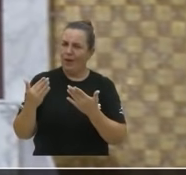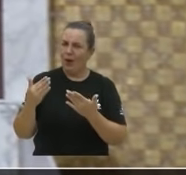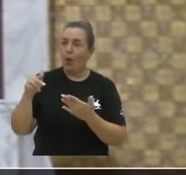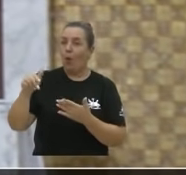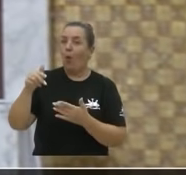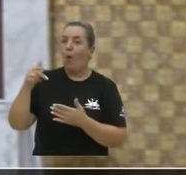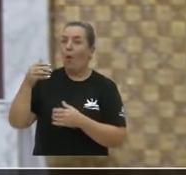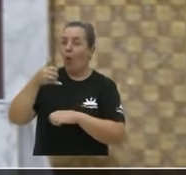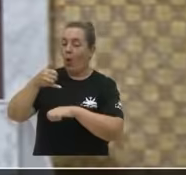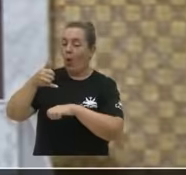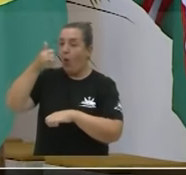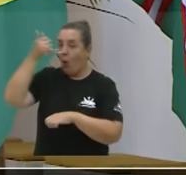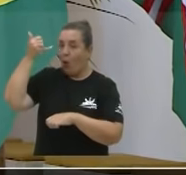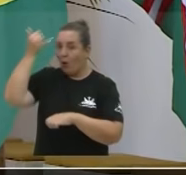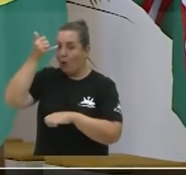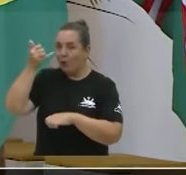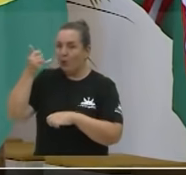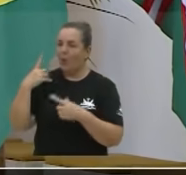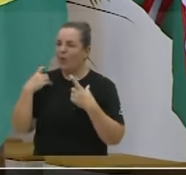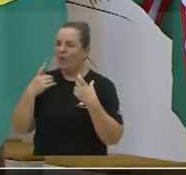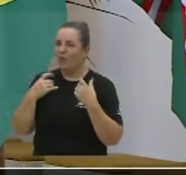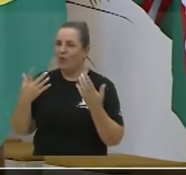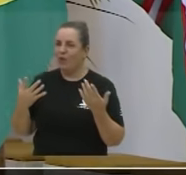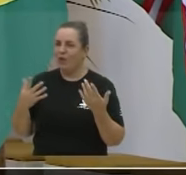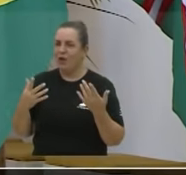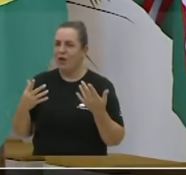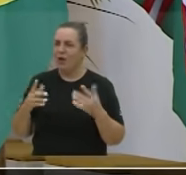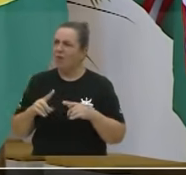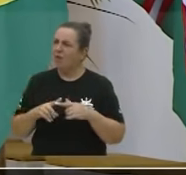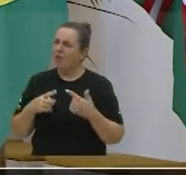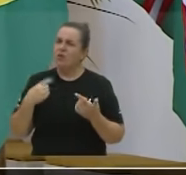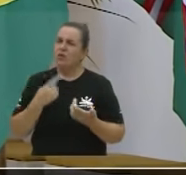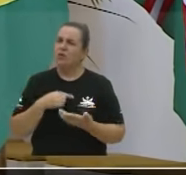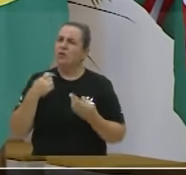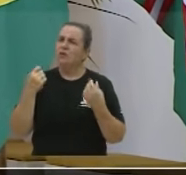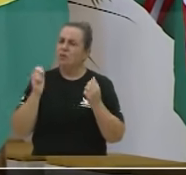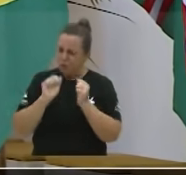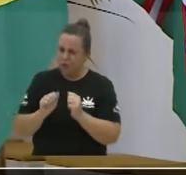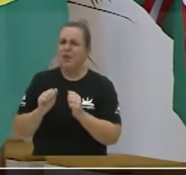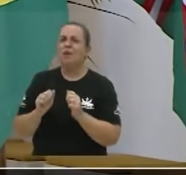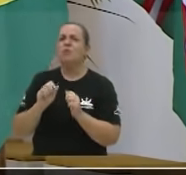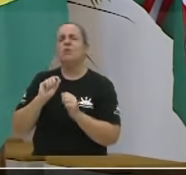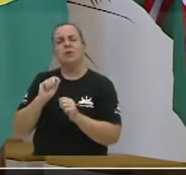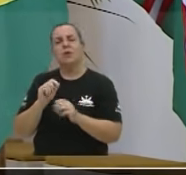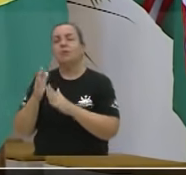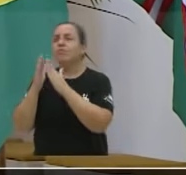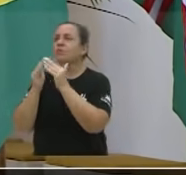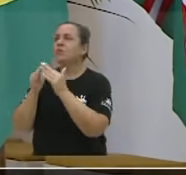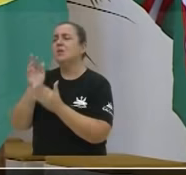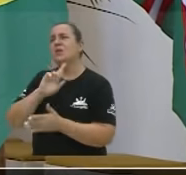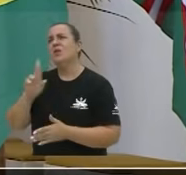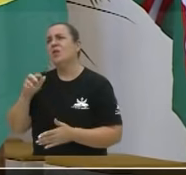Mas tem algo mais que o Senhor poderia te dar. Por que a gente não pedir, Senhor, o que eu tenho a te oferecer